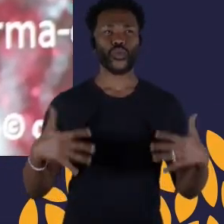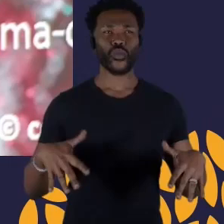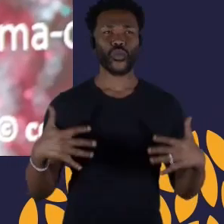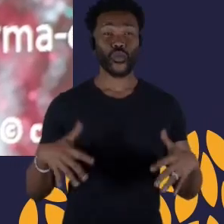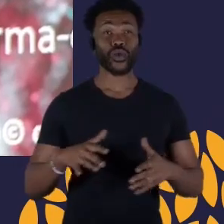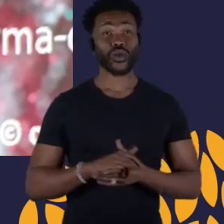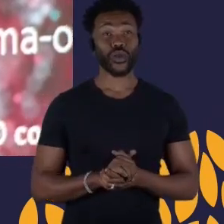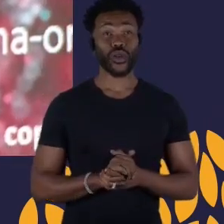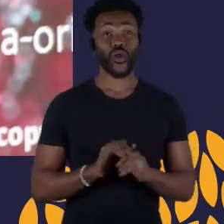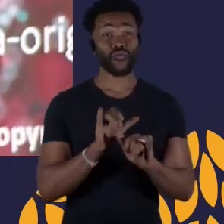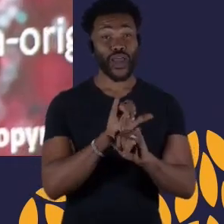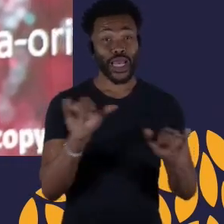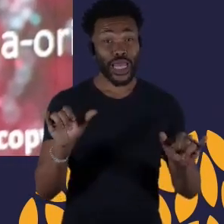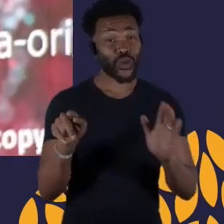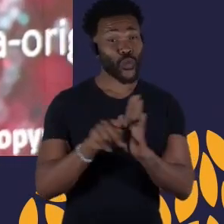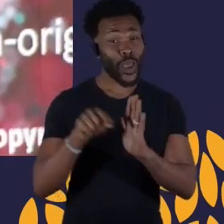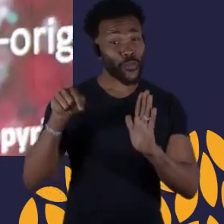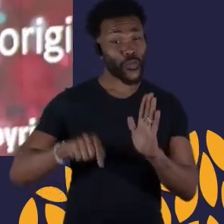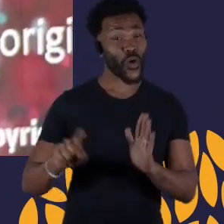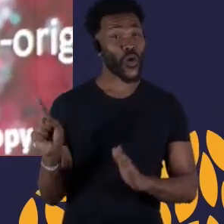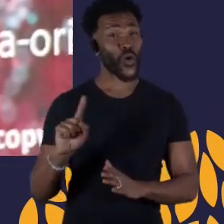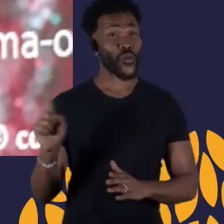Eu falei, não é para aqui.